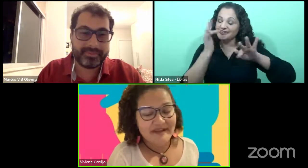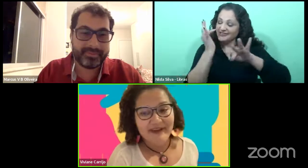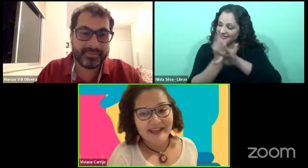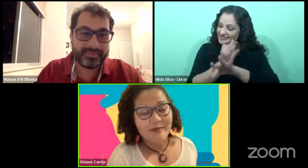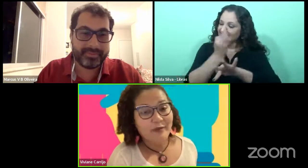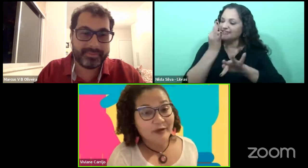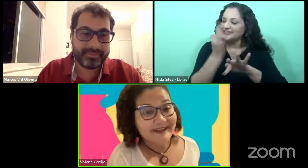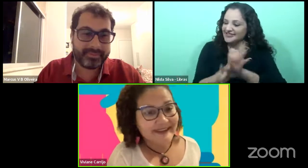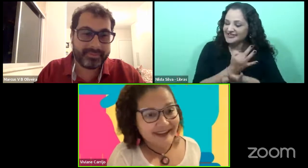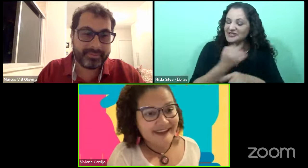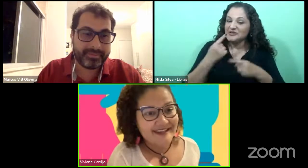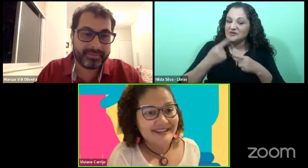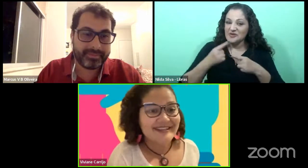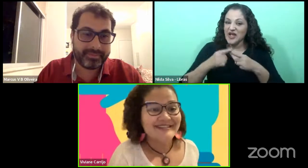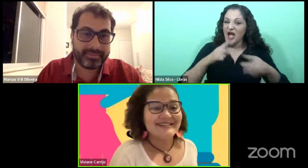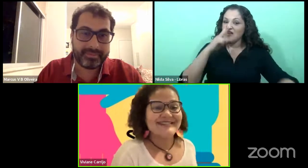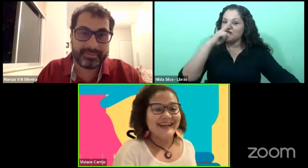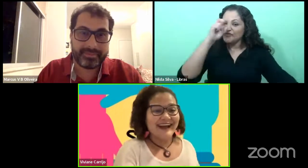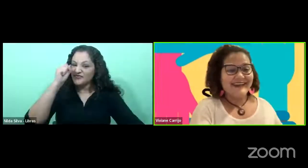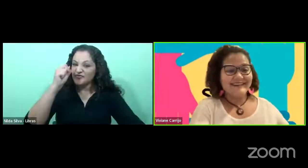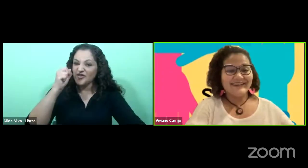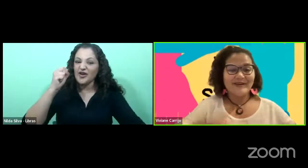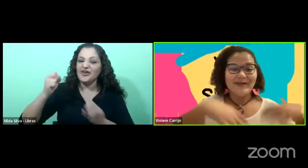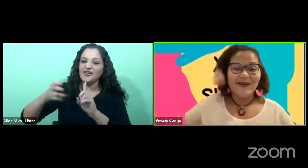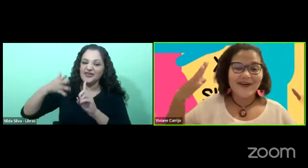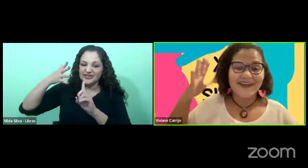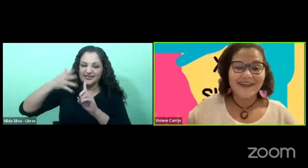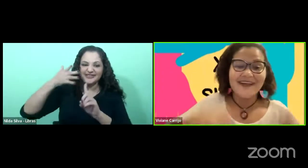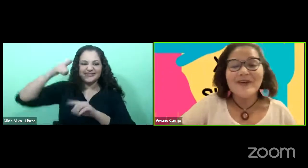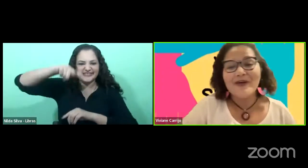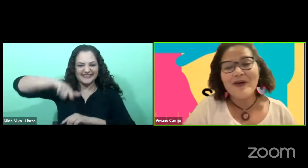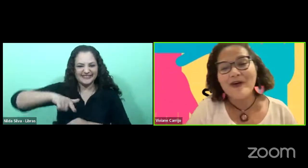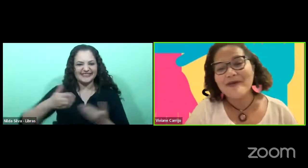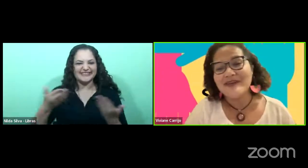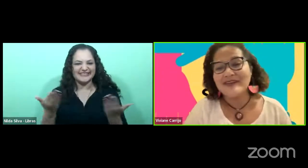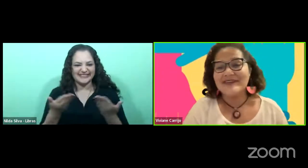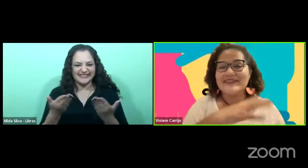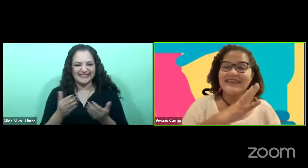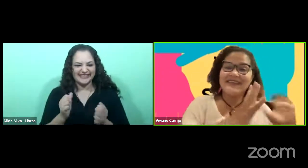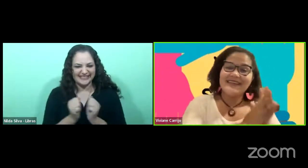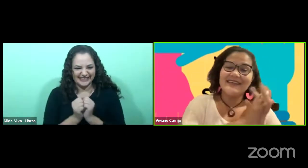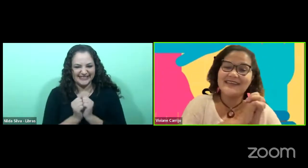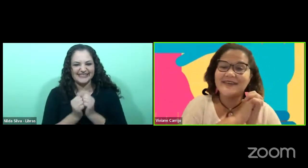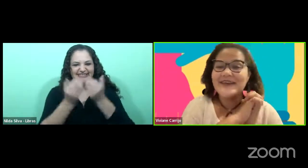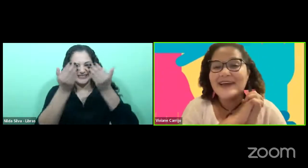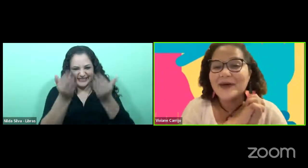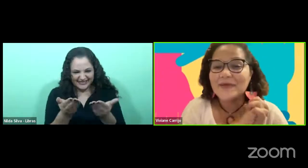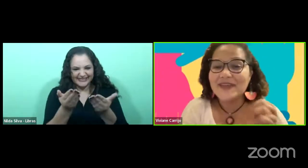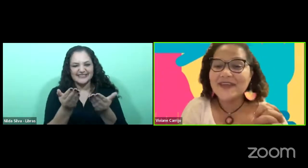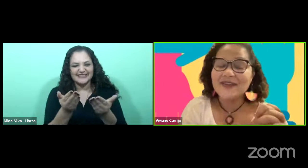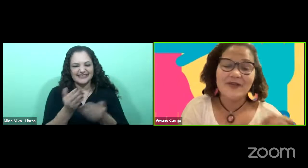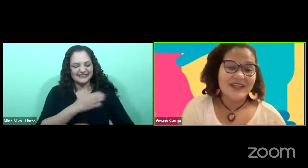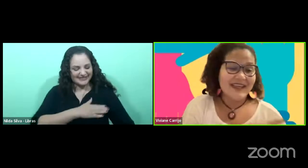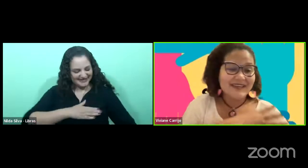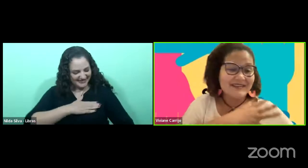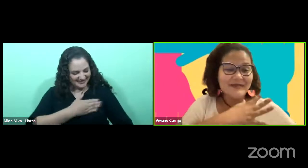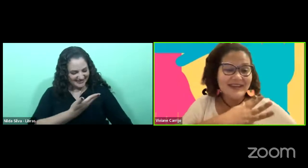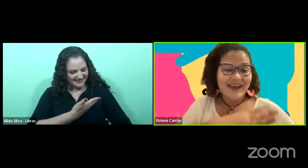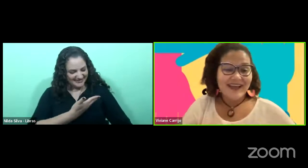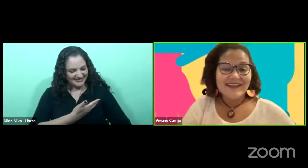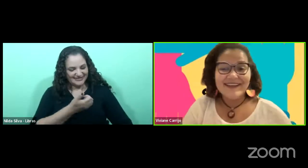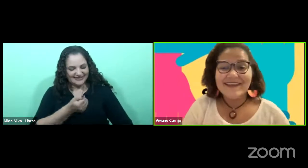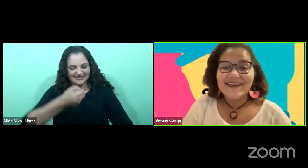mais uma fala potente neste SIAC agora, com a nossa querida amiga